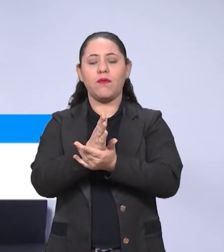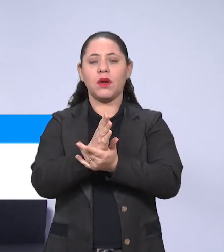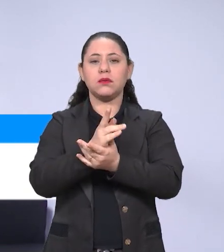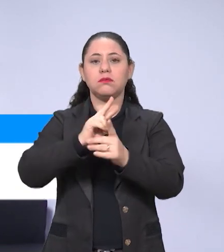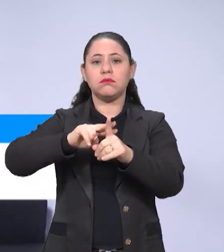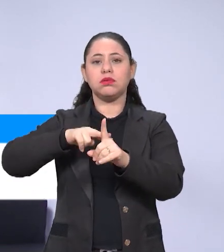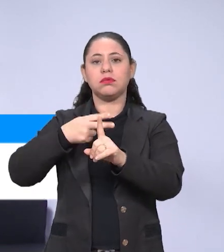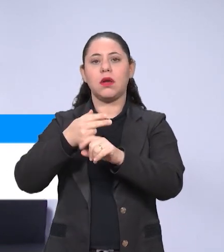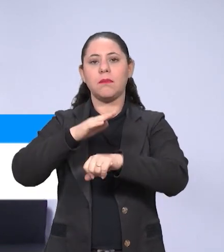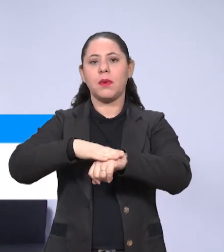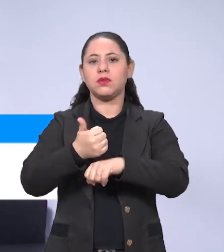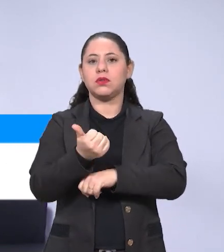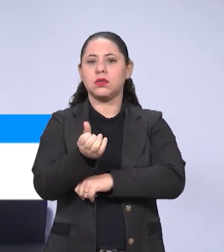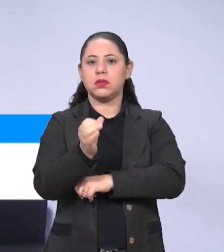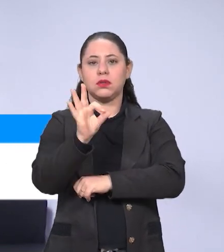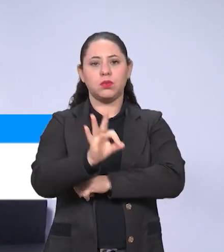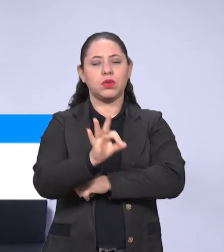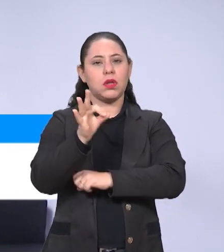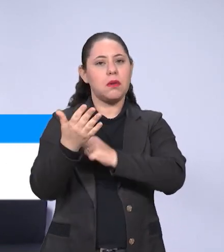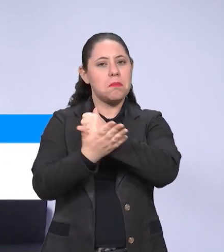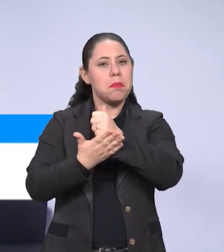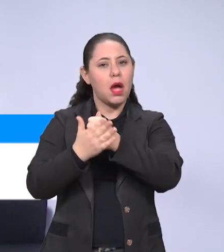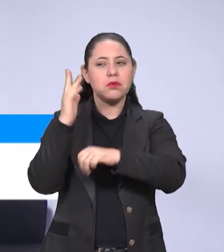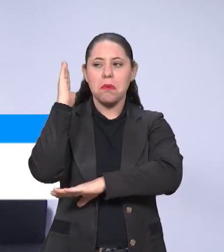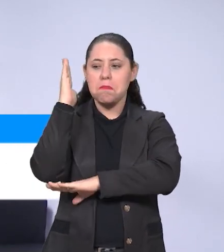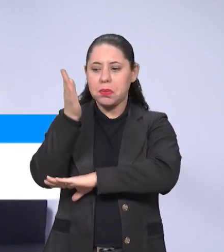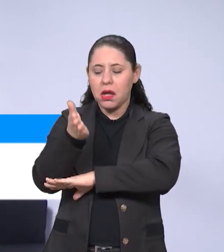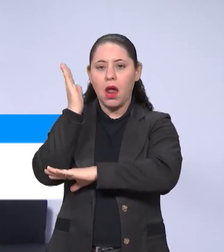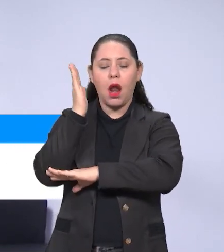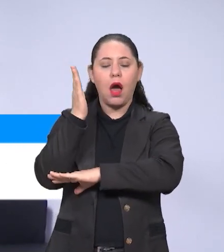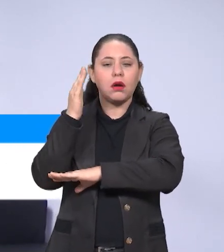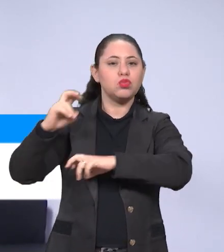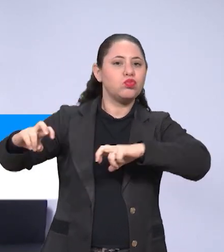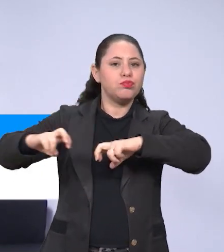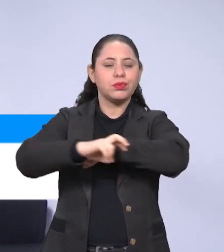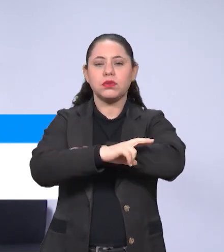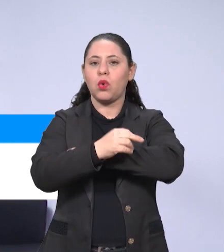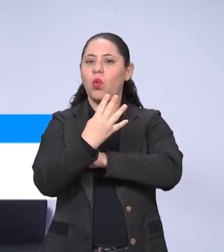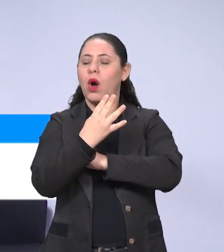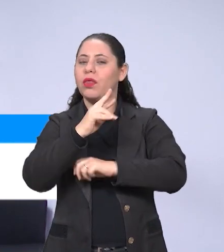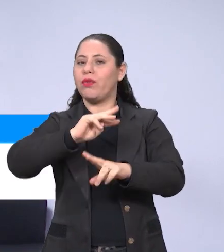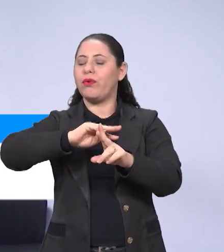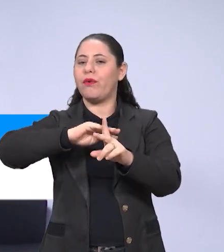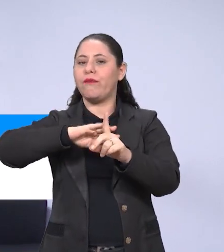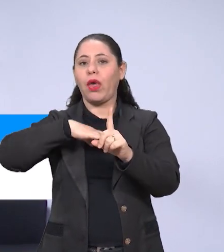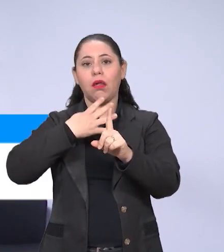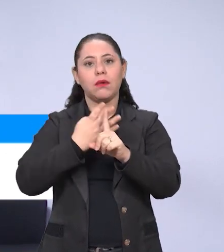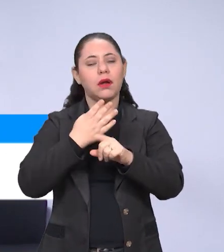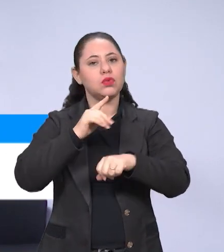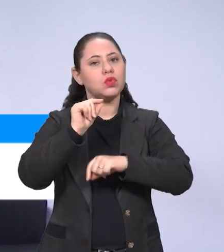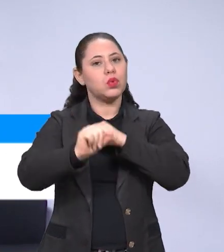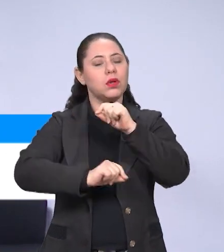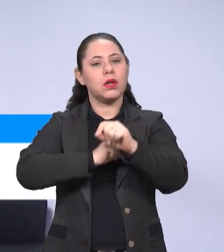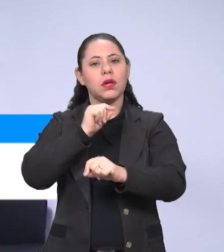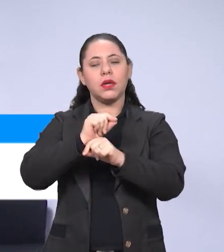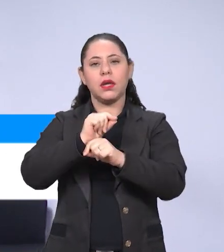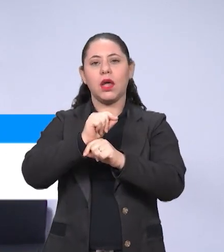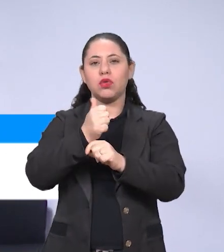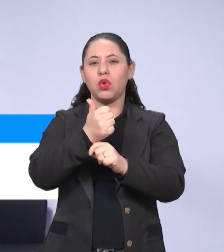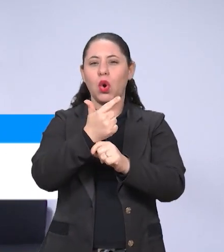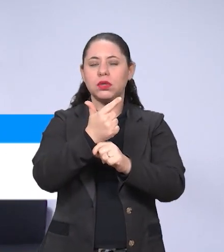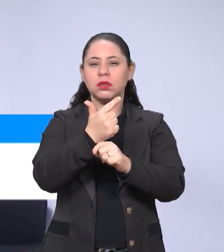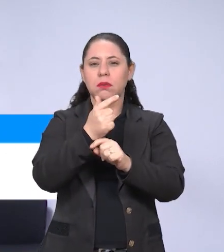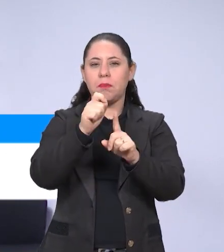de mais de 16% na tarifa básica do pedágio, o que representa 4 vezes mais que a inflação dos últimos 12 meses